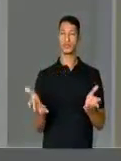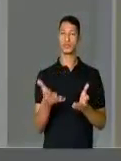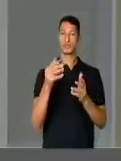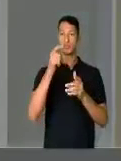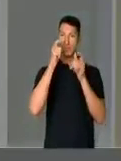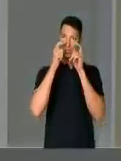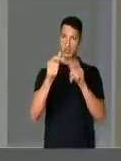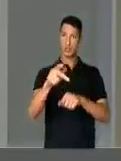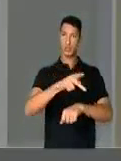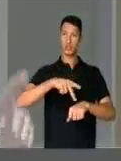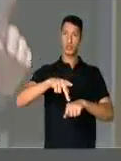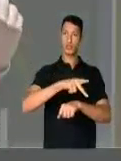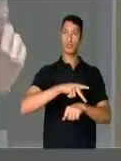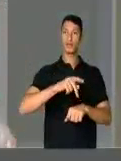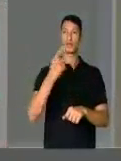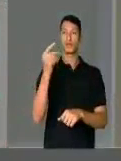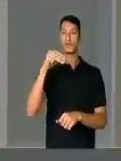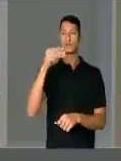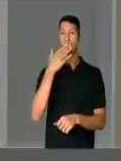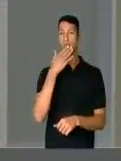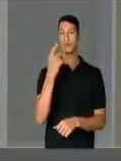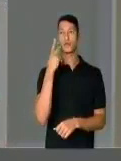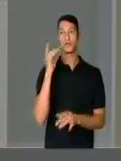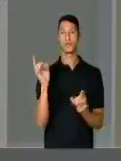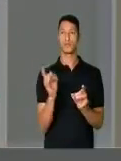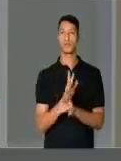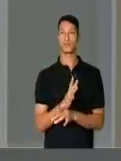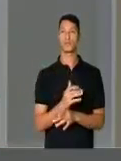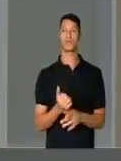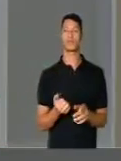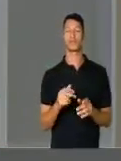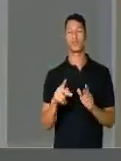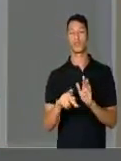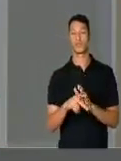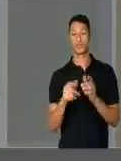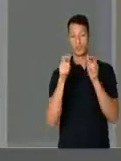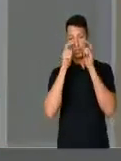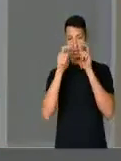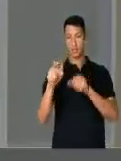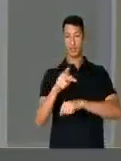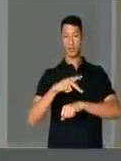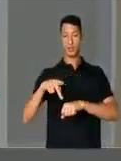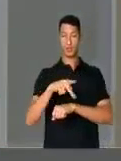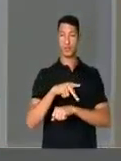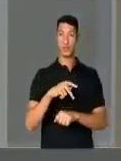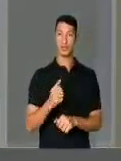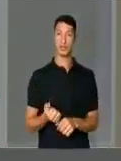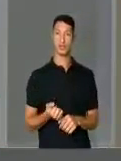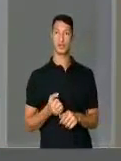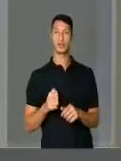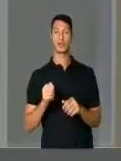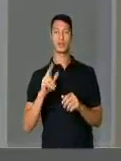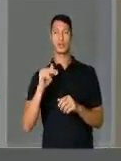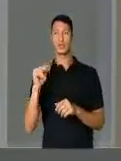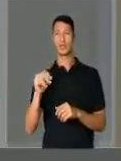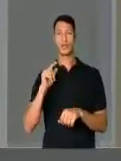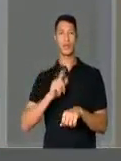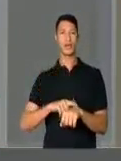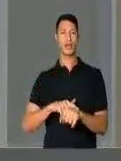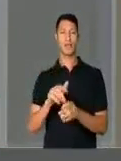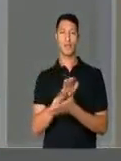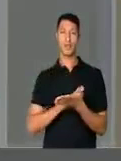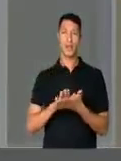prol do interesse do país. Peço só um minuto, presidente, para encerrar, em prol do interesse do país, e nunca, em